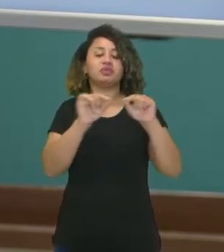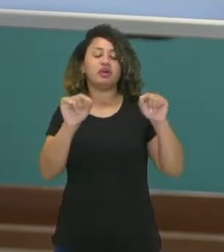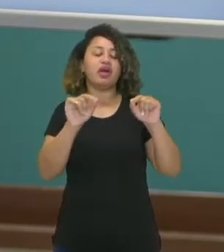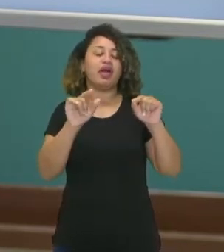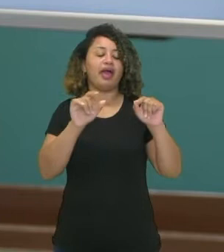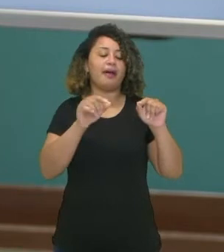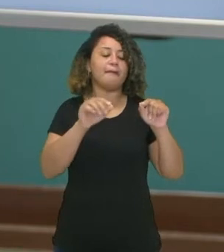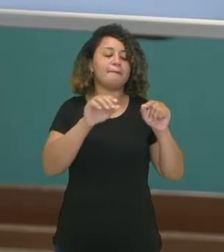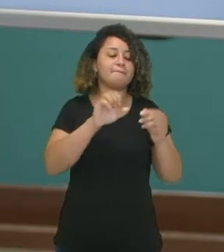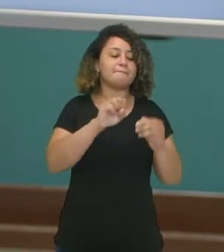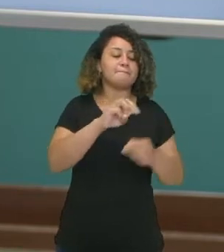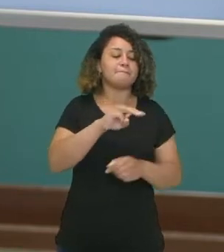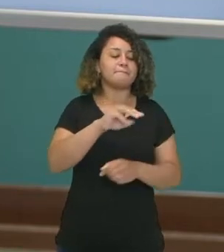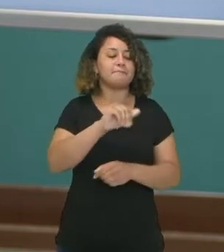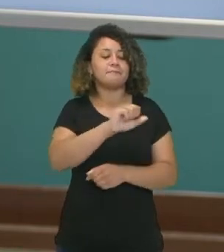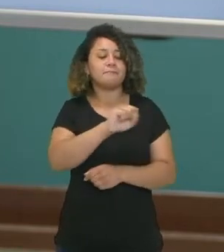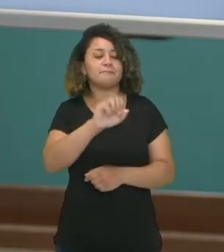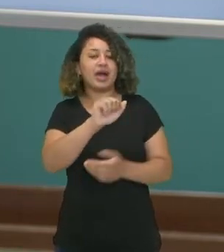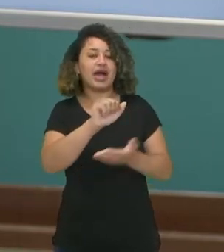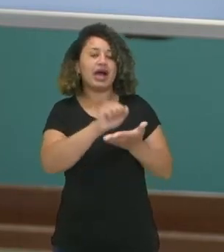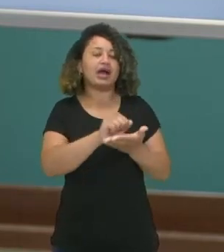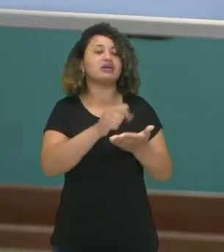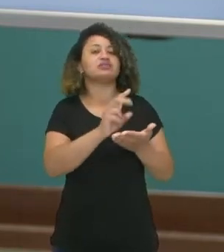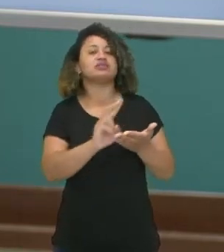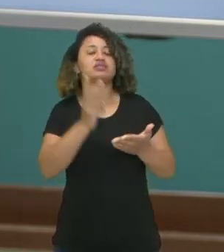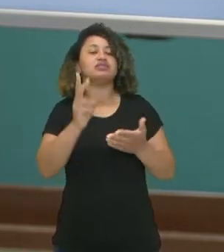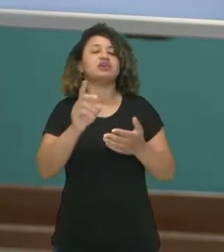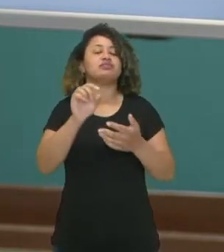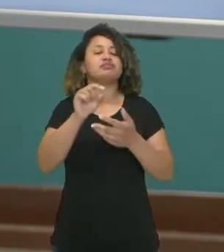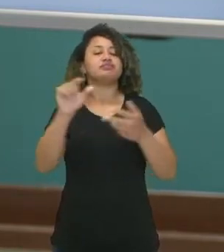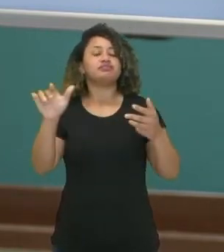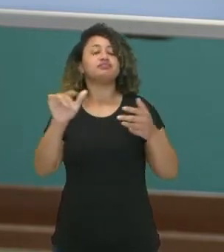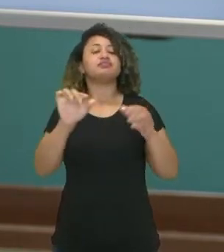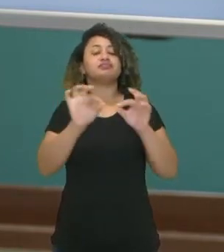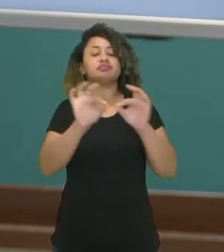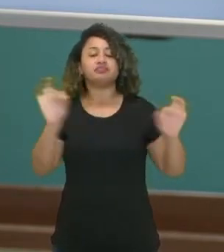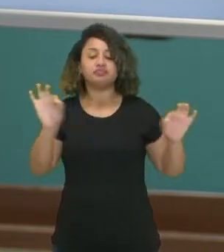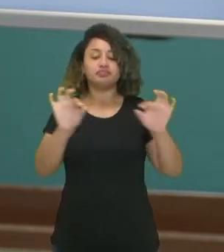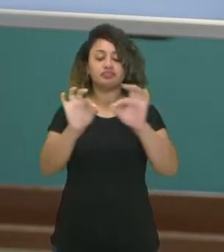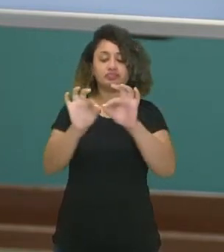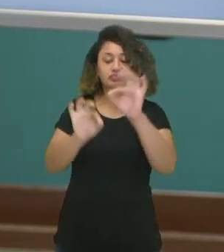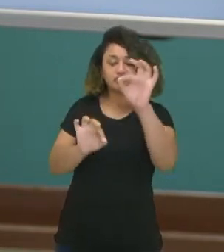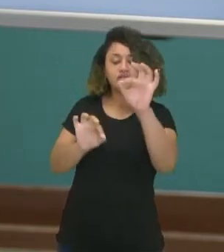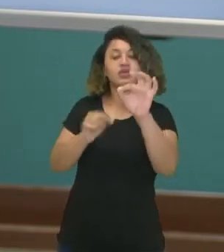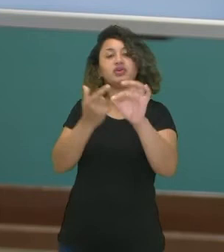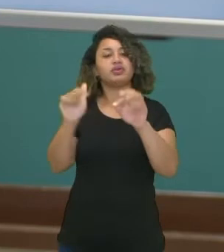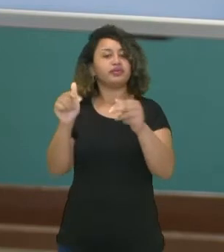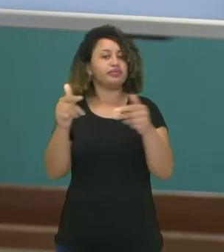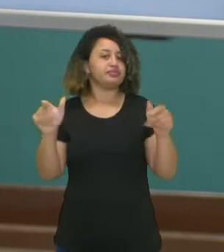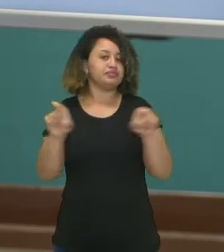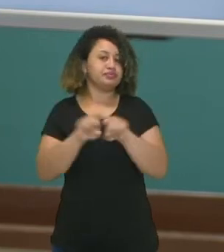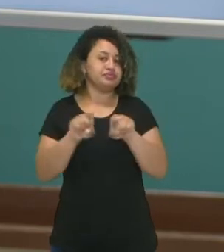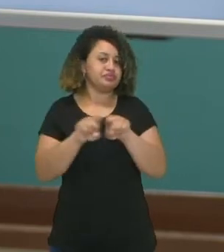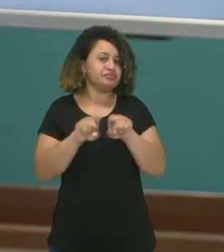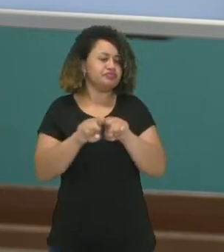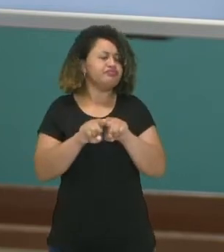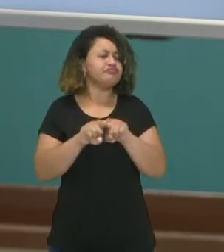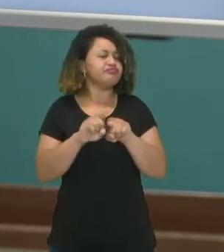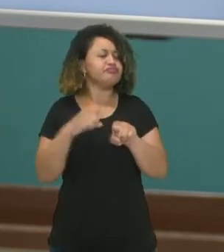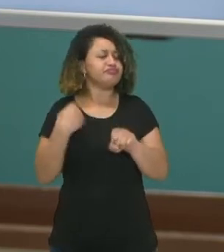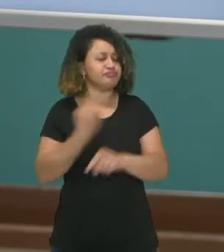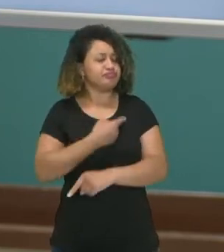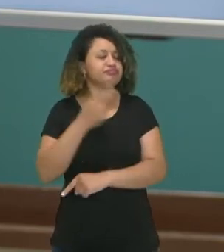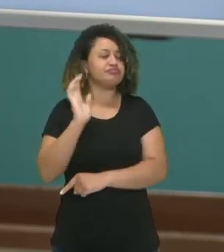massa, valores monetários, medidas de comprimentos e entre outros, não é mesmo? Isso nós já